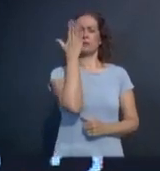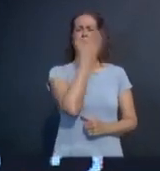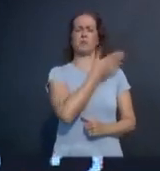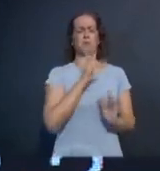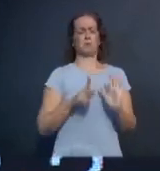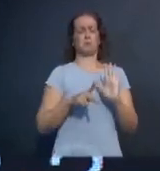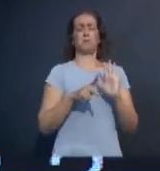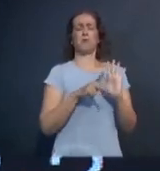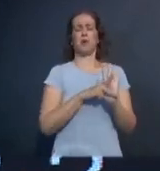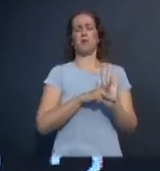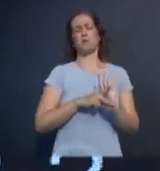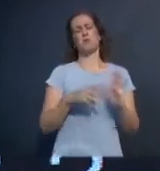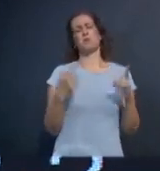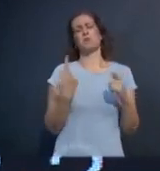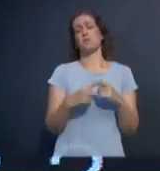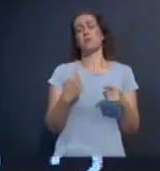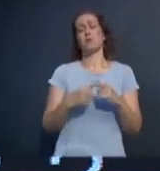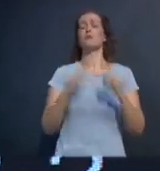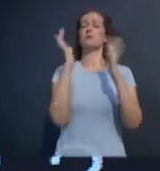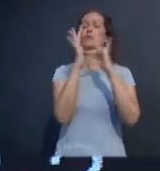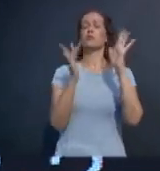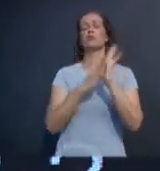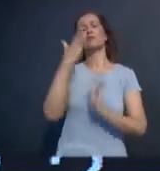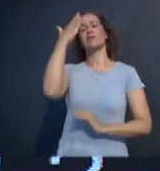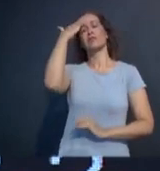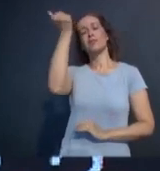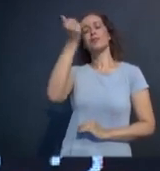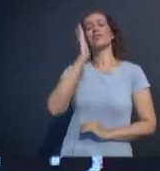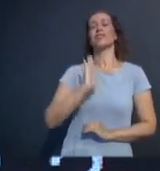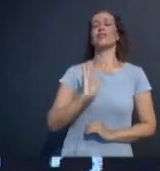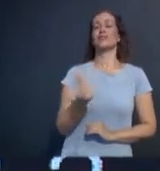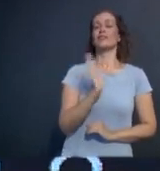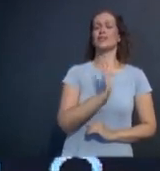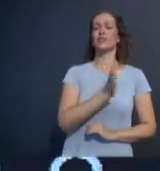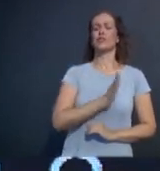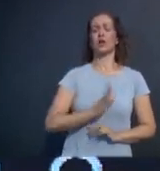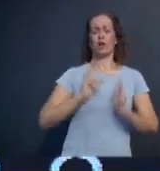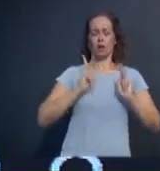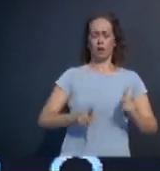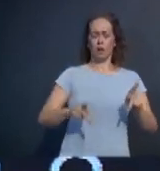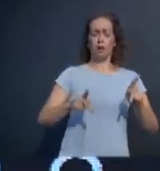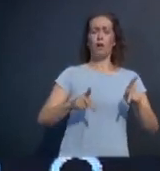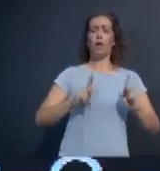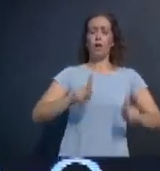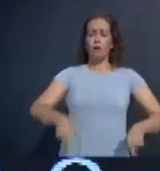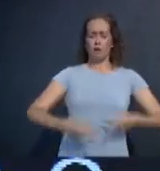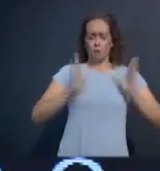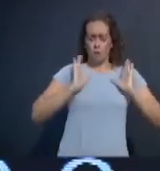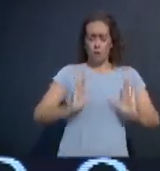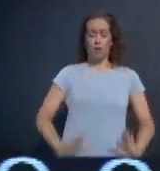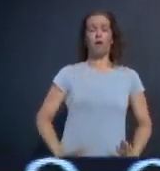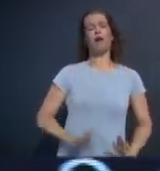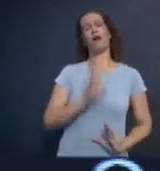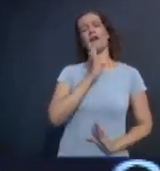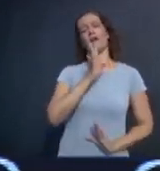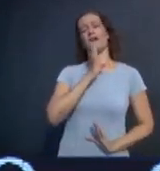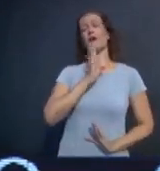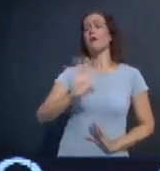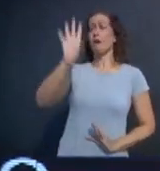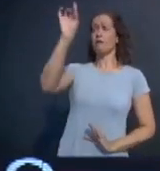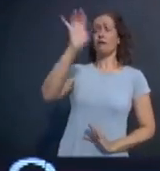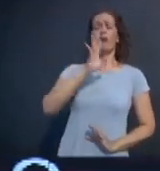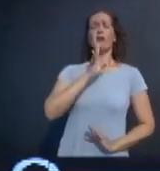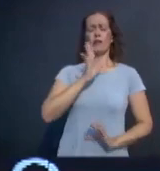do homem, porque ele sabia o que era a natureza humana. Deus conhece a natureza